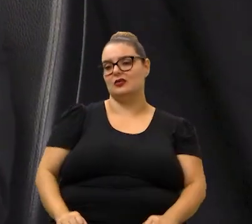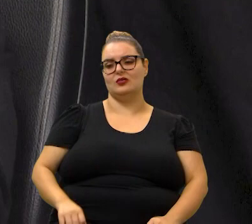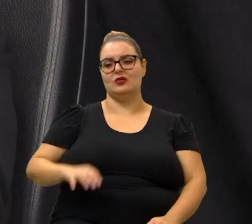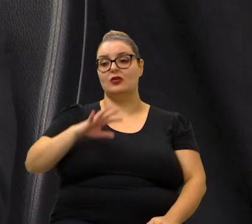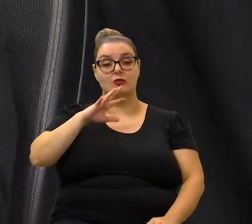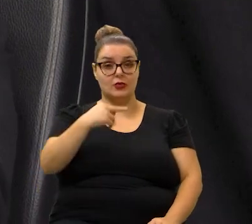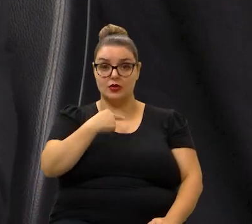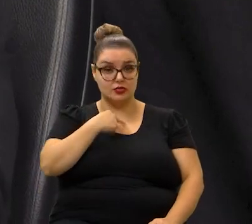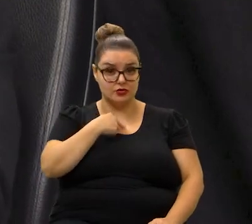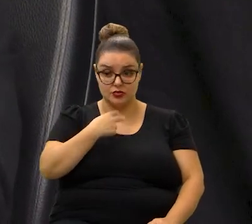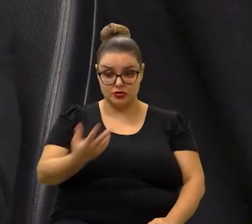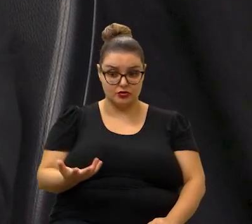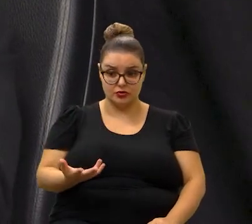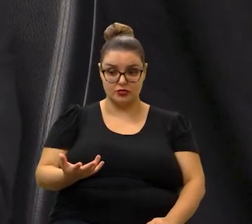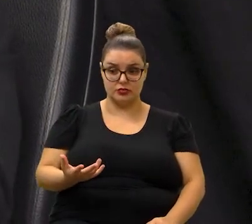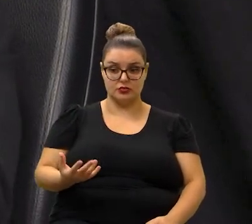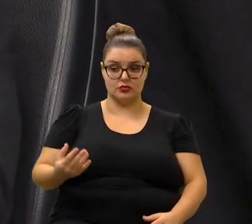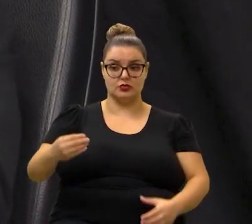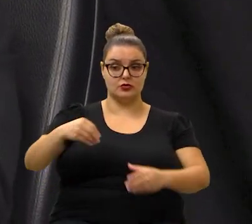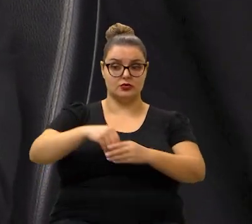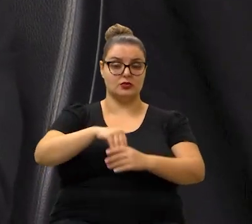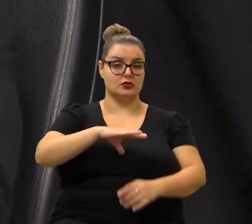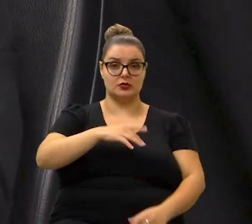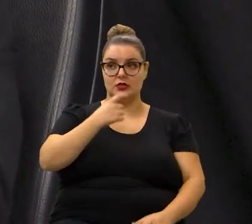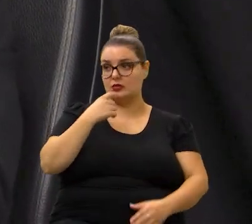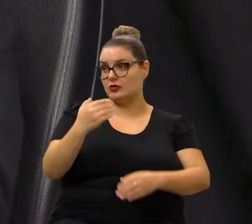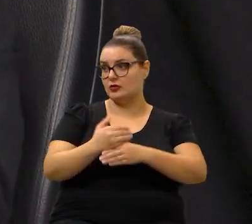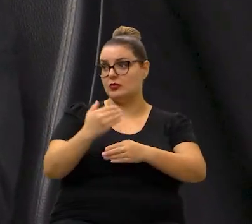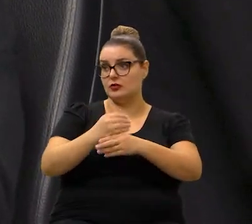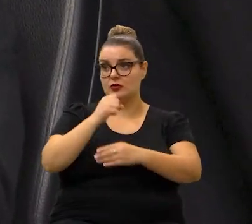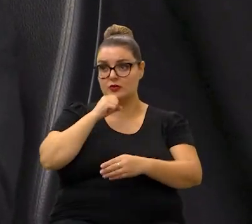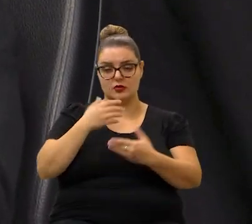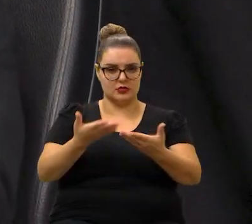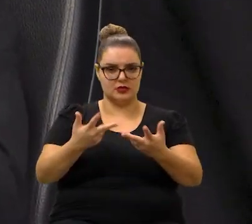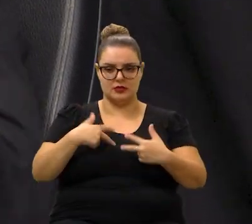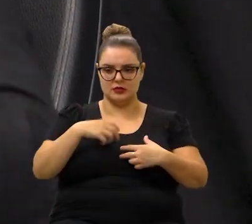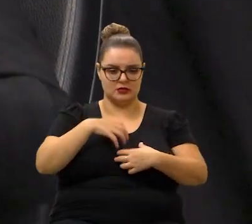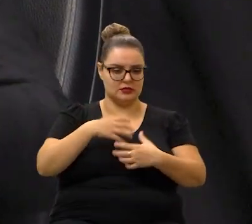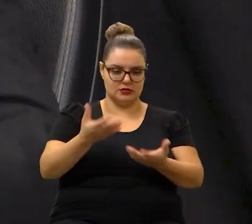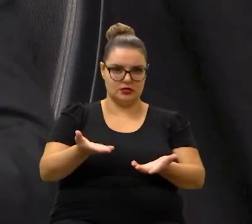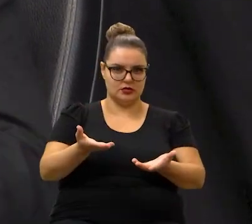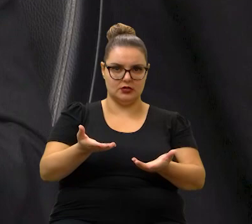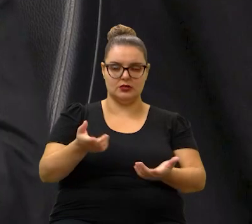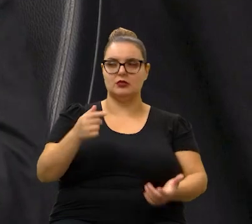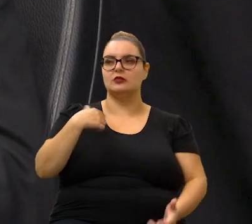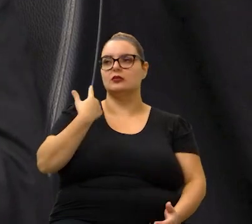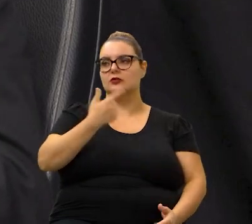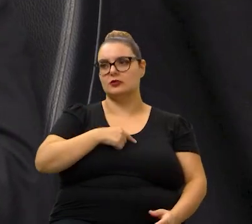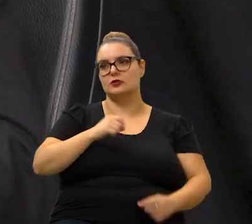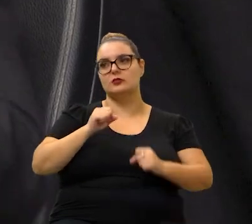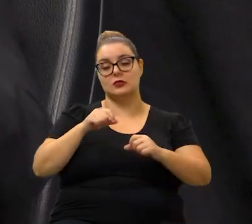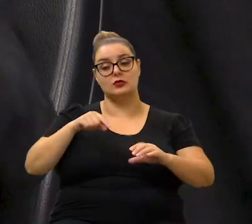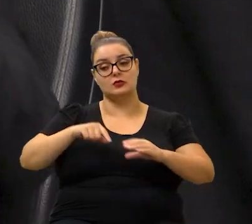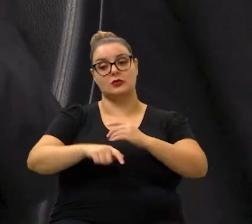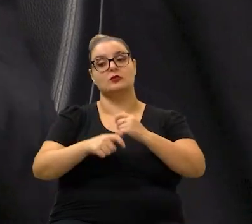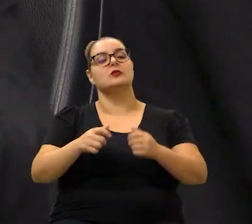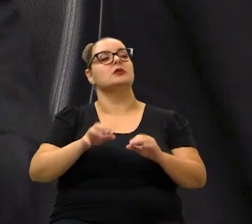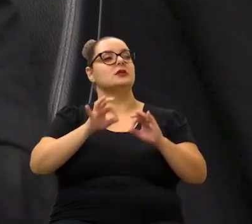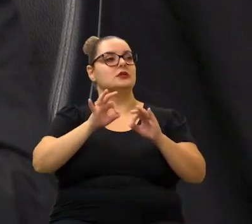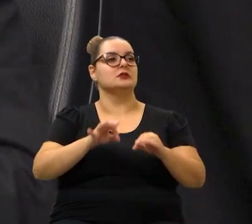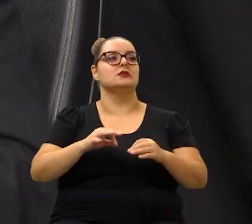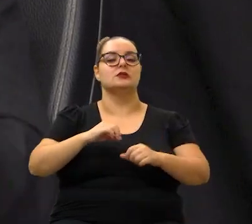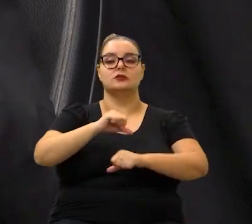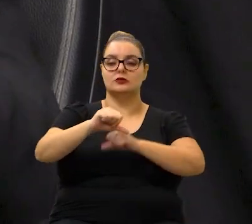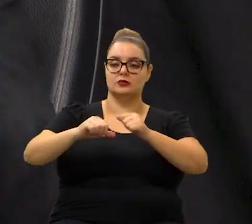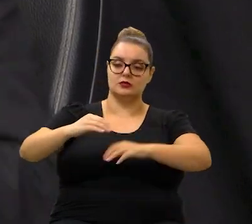terrível não pode mais em Campinas ter construções antigas desse por então nós podemos ver o avanço estão sendo trocados